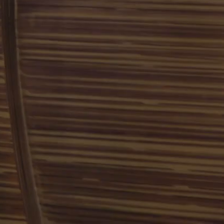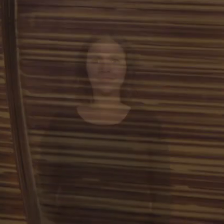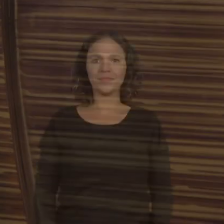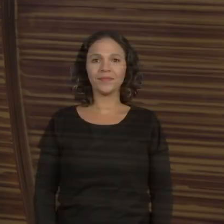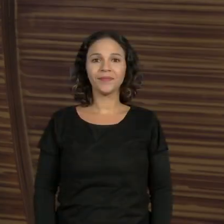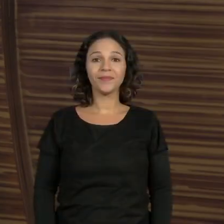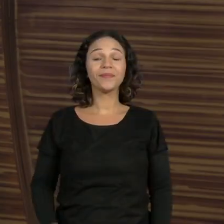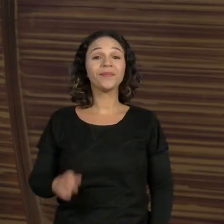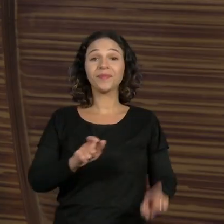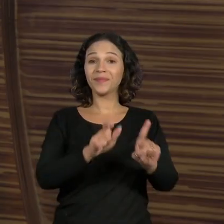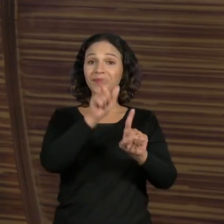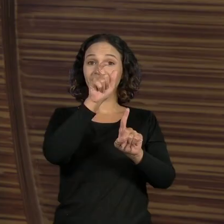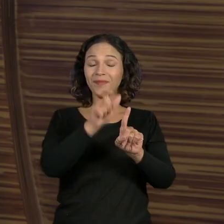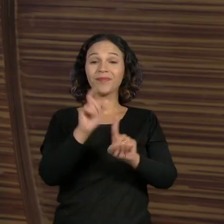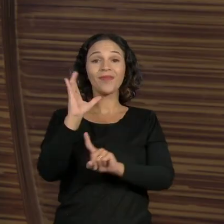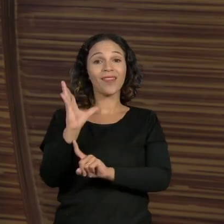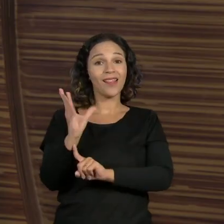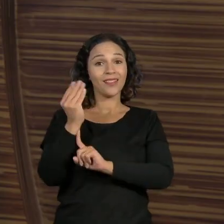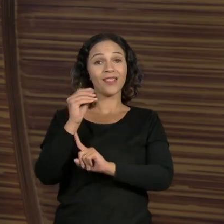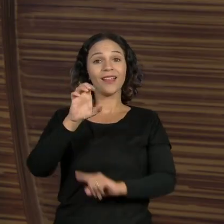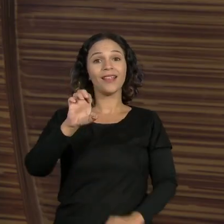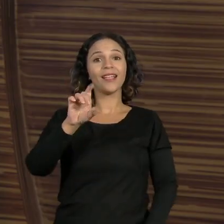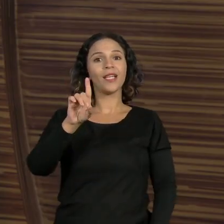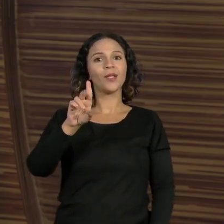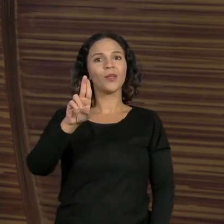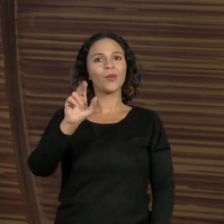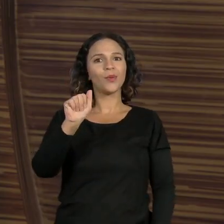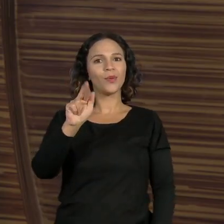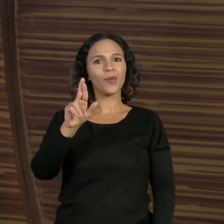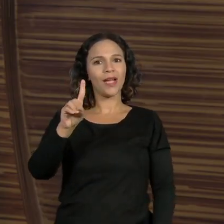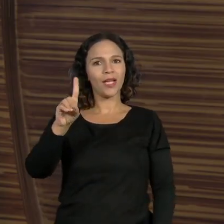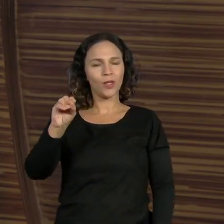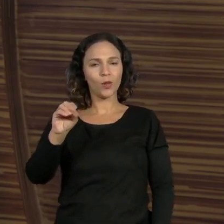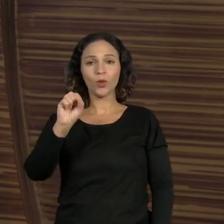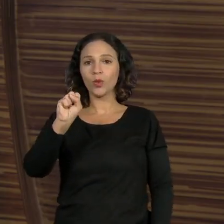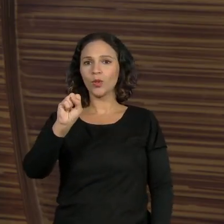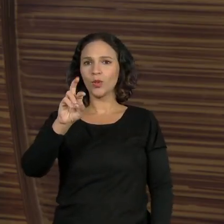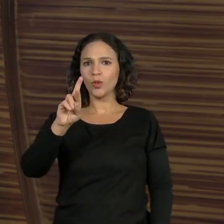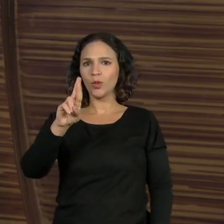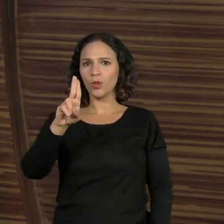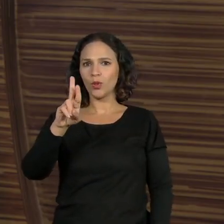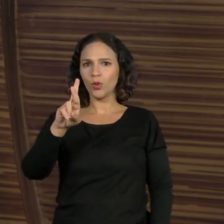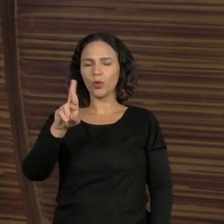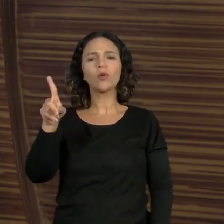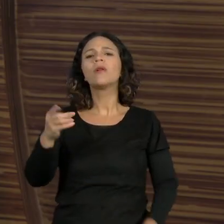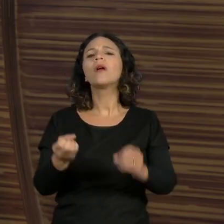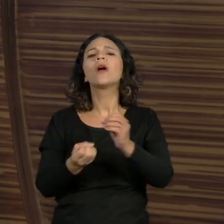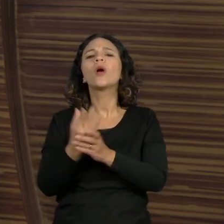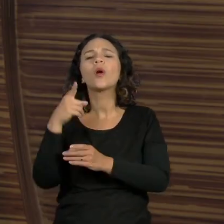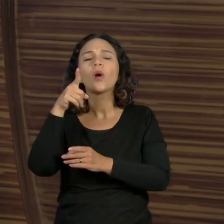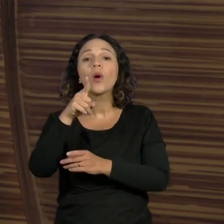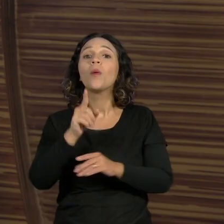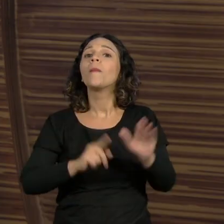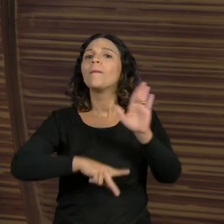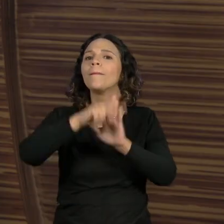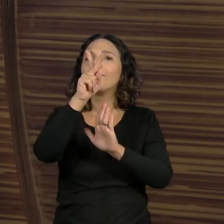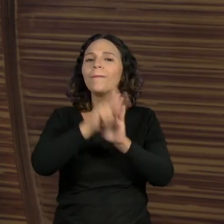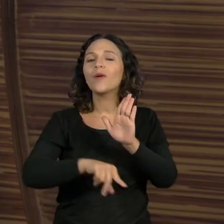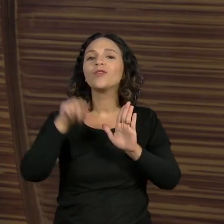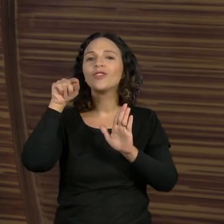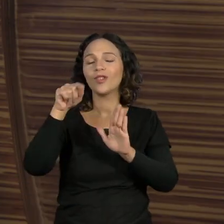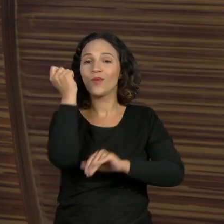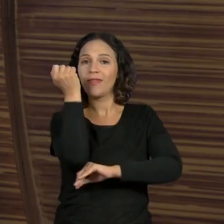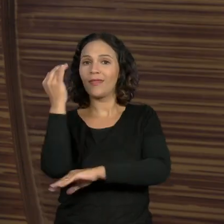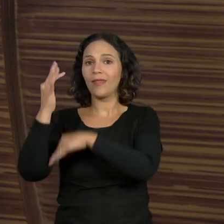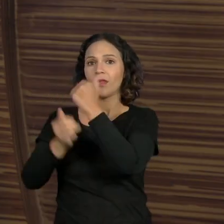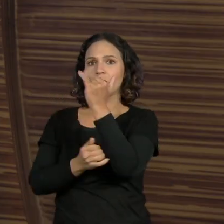O artista Eduardo Surur criou o projeto Natureza Plástica, que ensina alunos das escolas públicas de São Paulo a lidar com